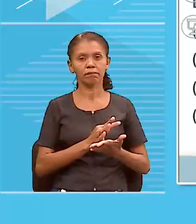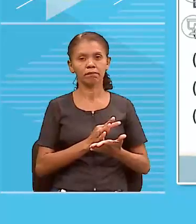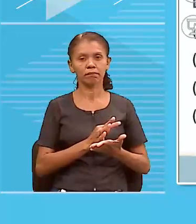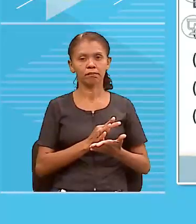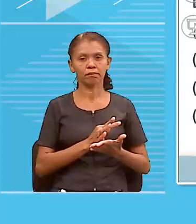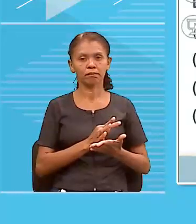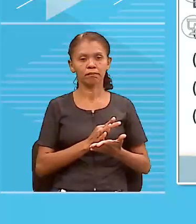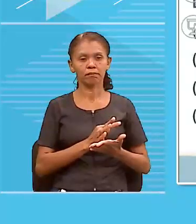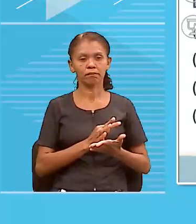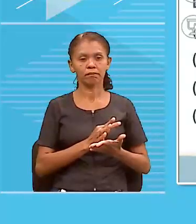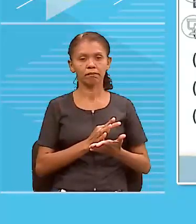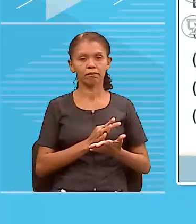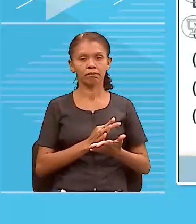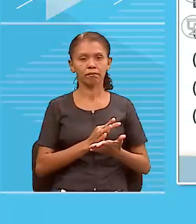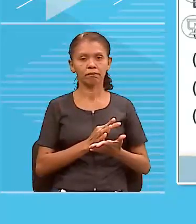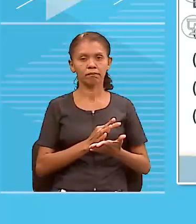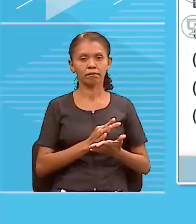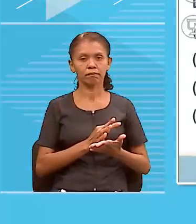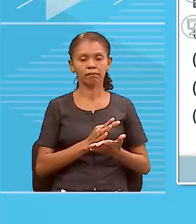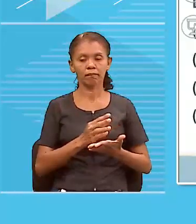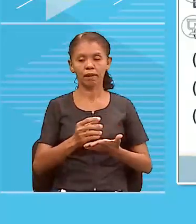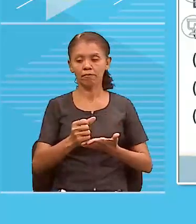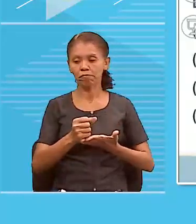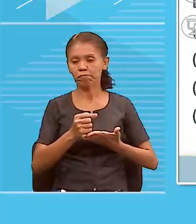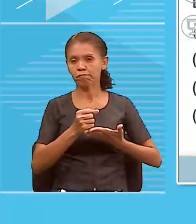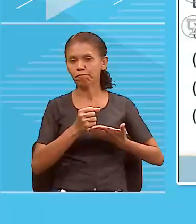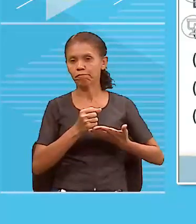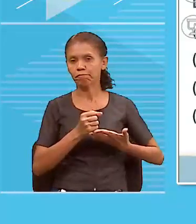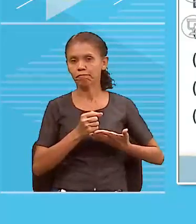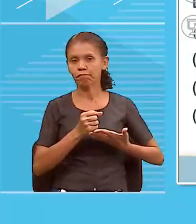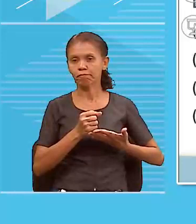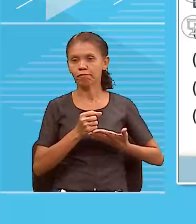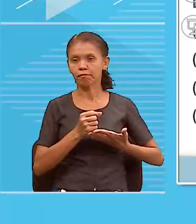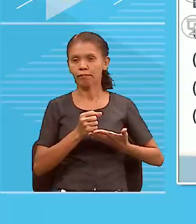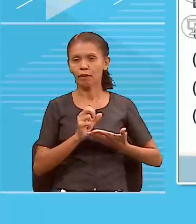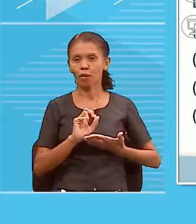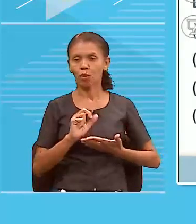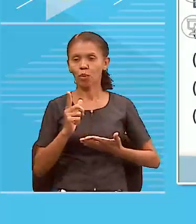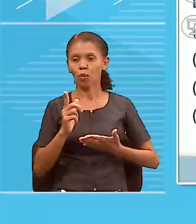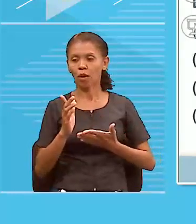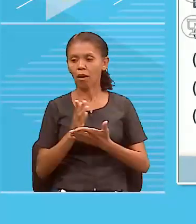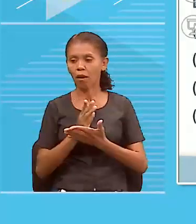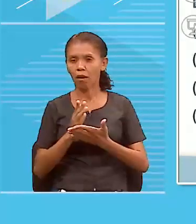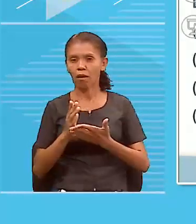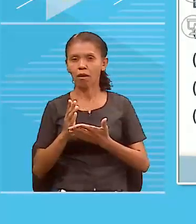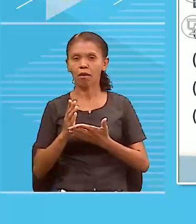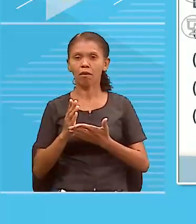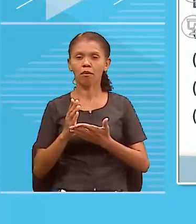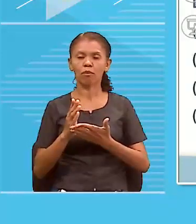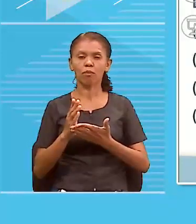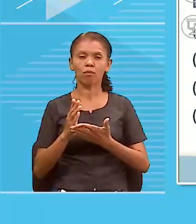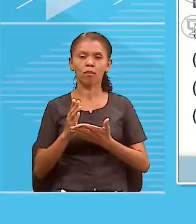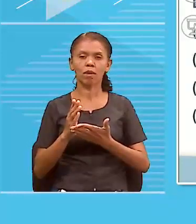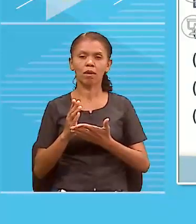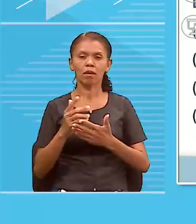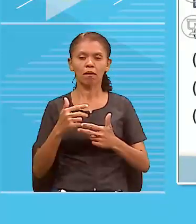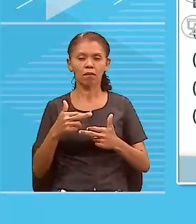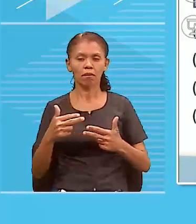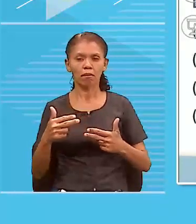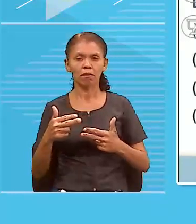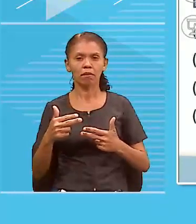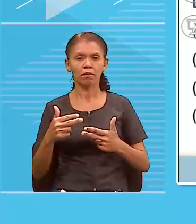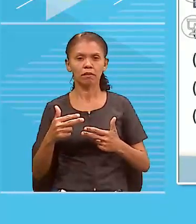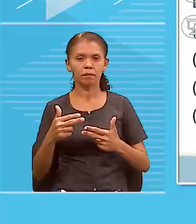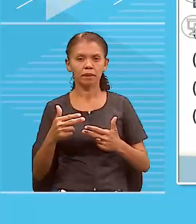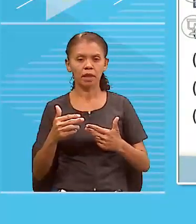orientar a desempenhar alguma função fazer um bolo prato de culinária